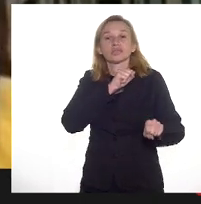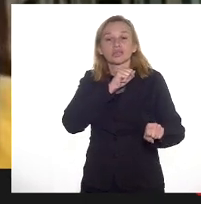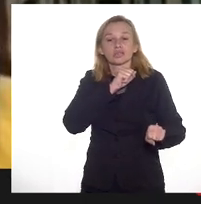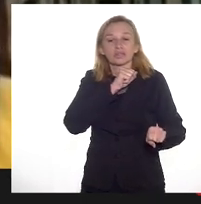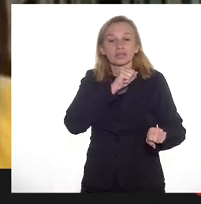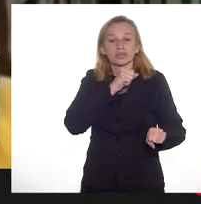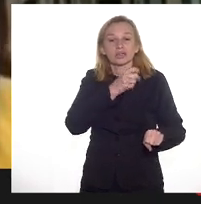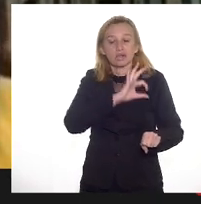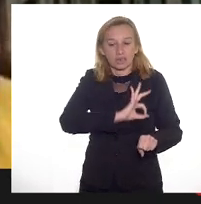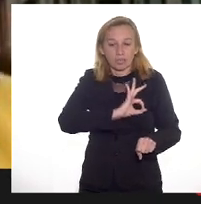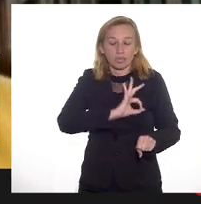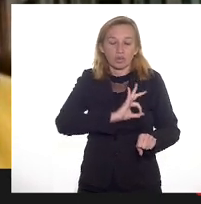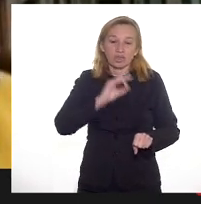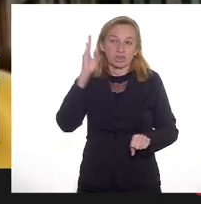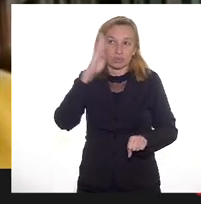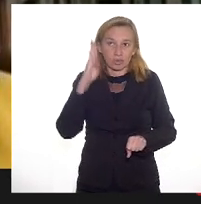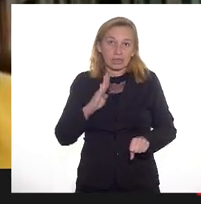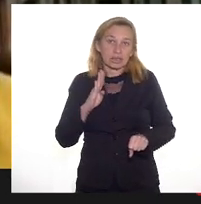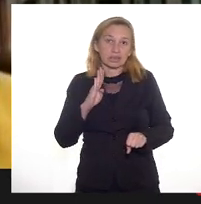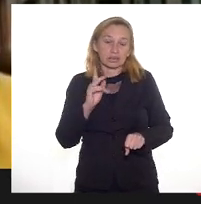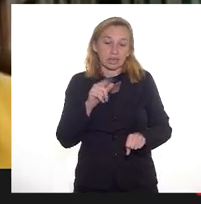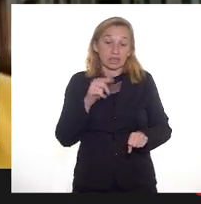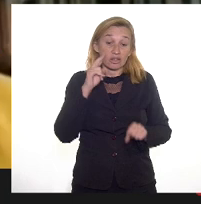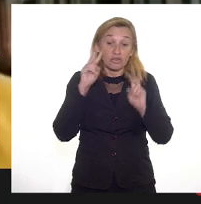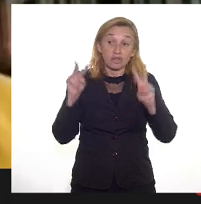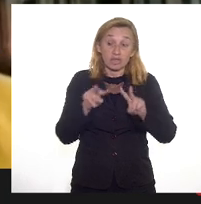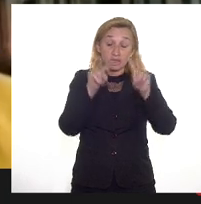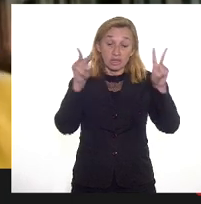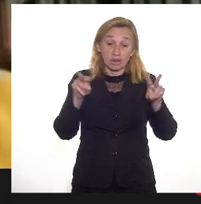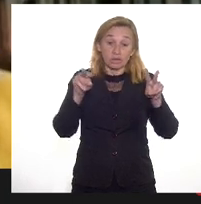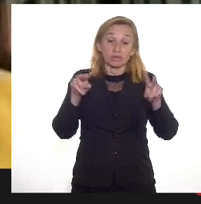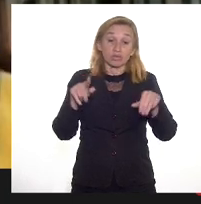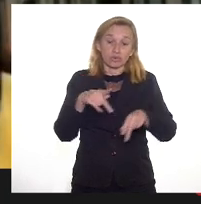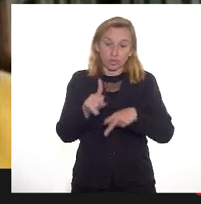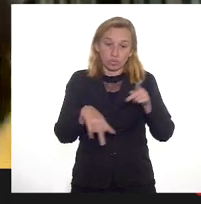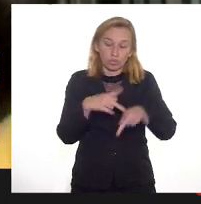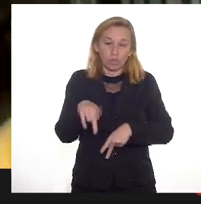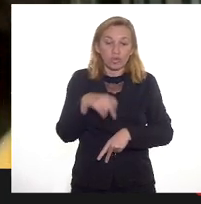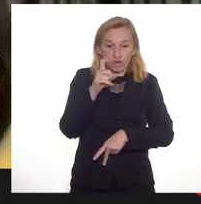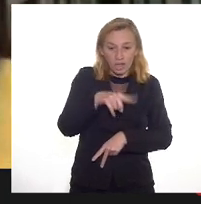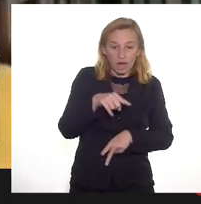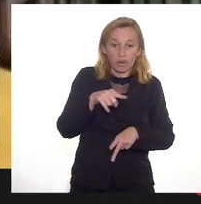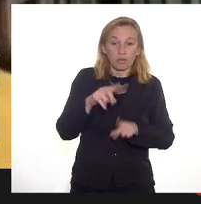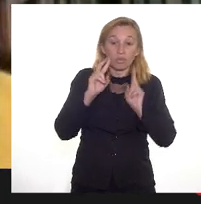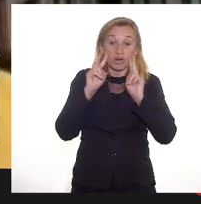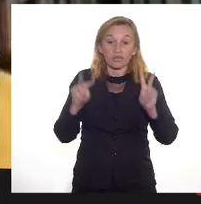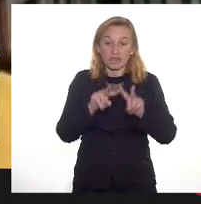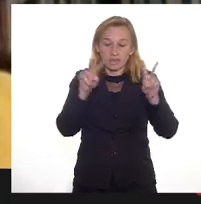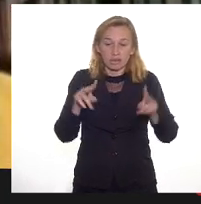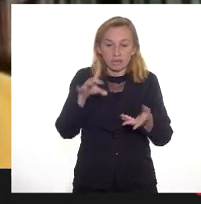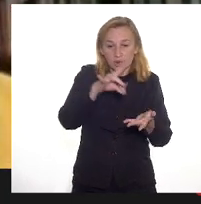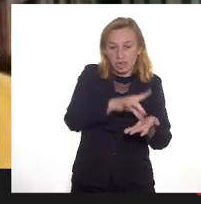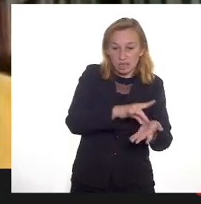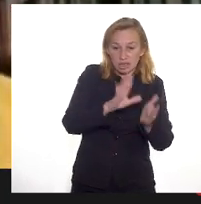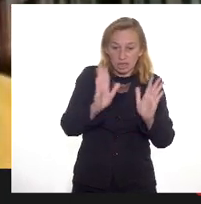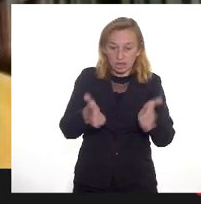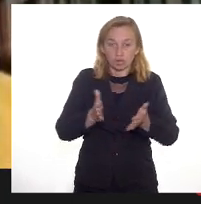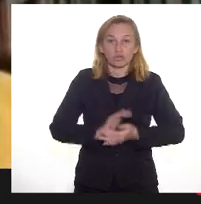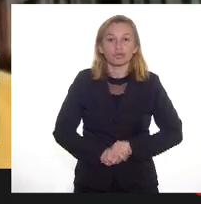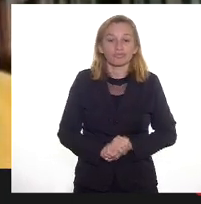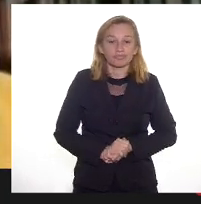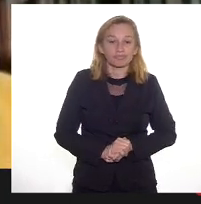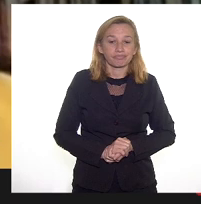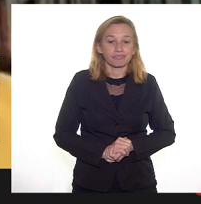da polícia no Brasil e essa visão da população, que é uma visão que reflete a realidade no seu cotidiano,